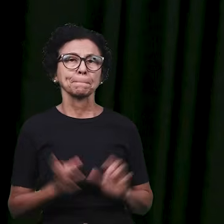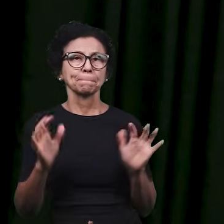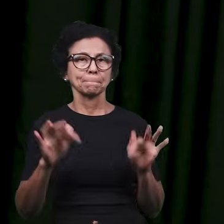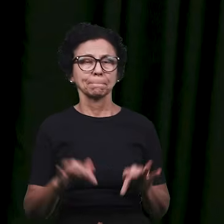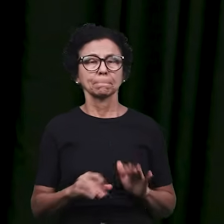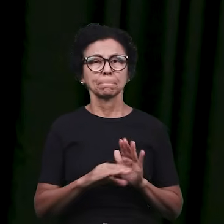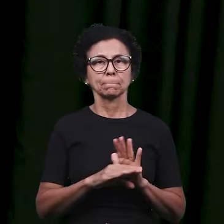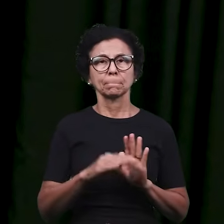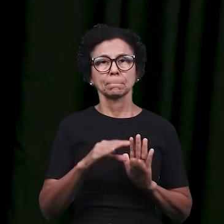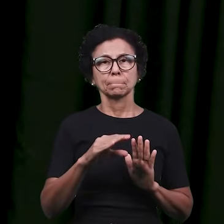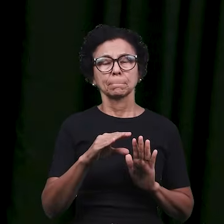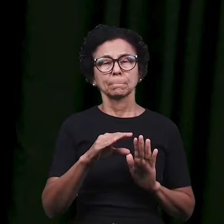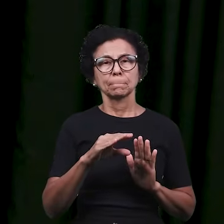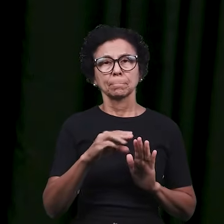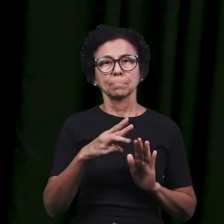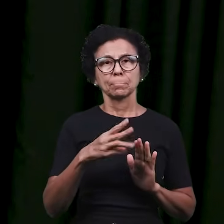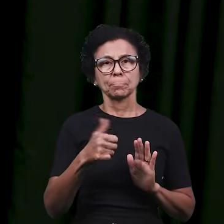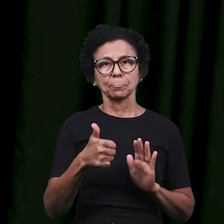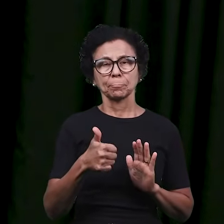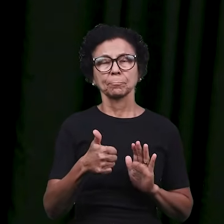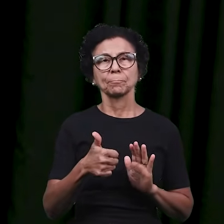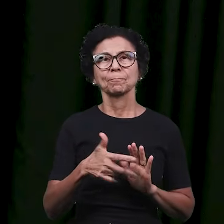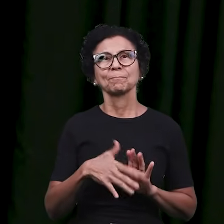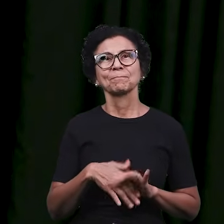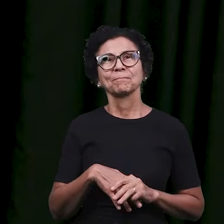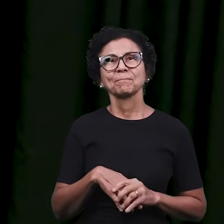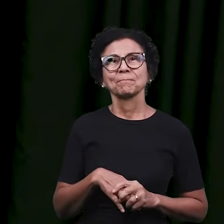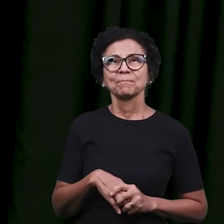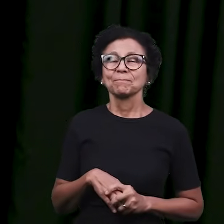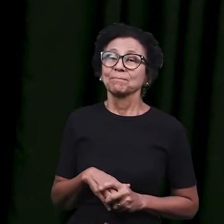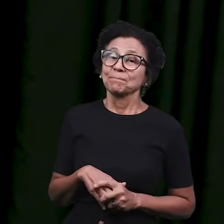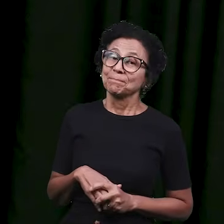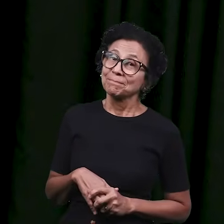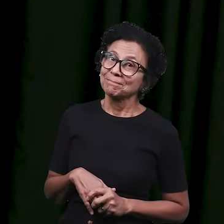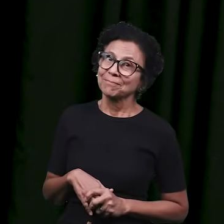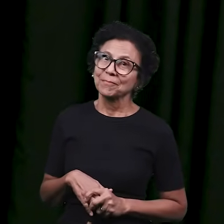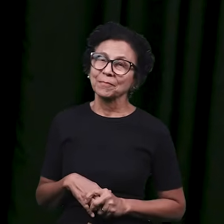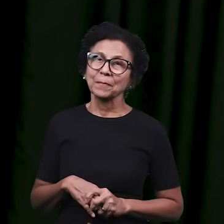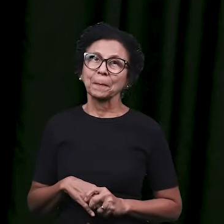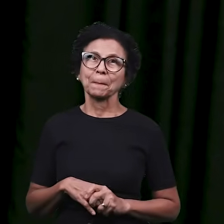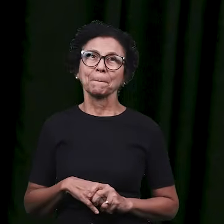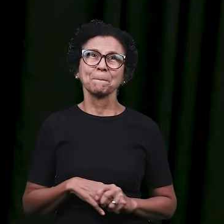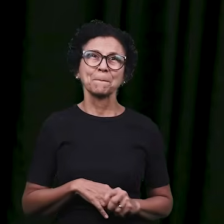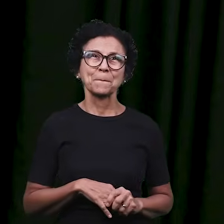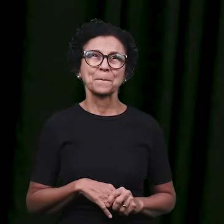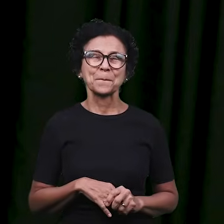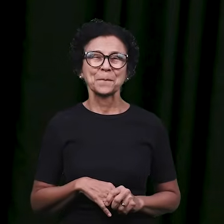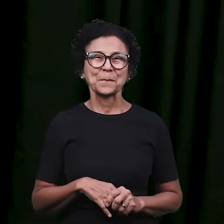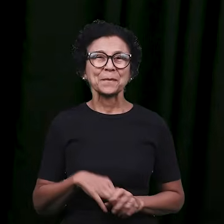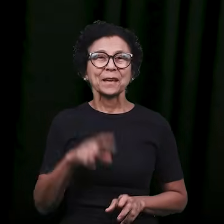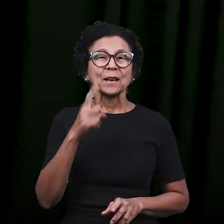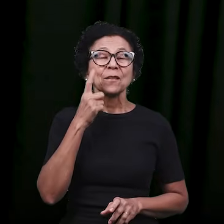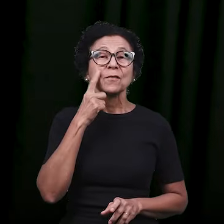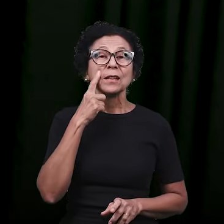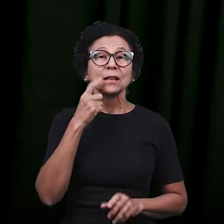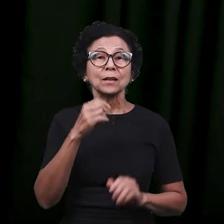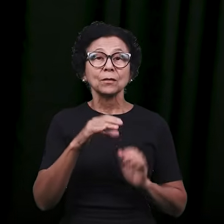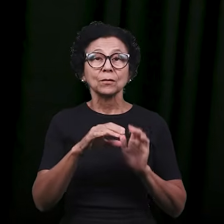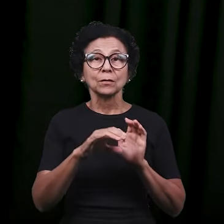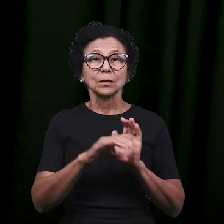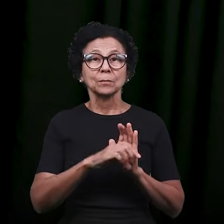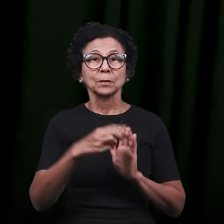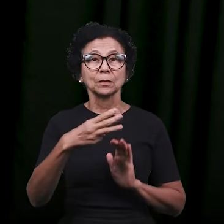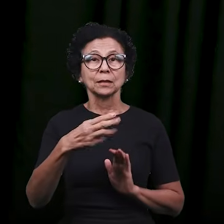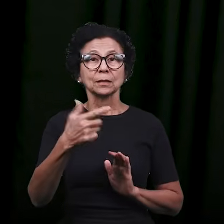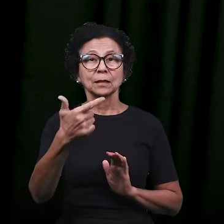nos acompanha. Se você não aguentar, esperar até o próximo episódio, dá uma corridinha no capítulo 32.